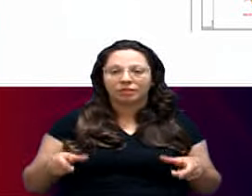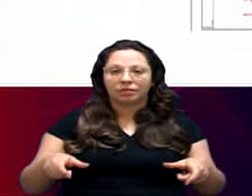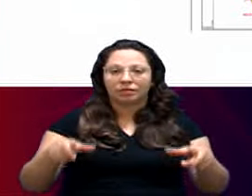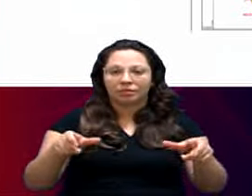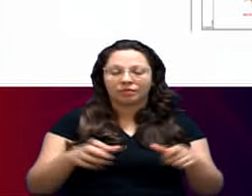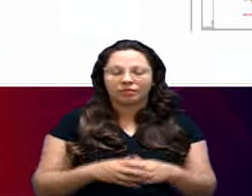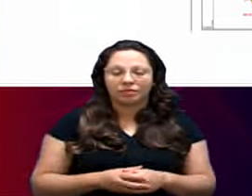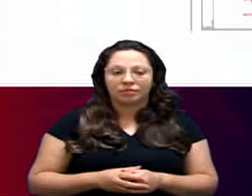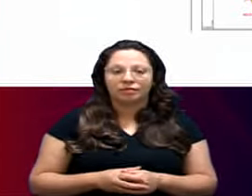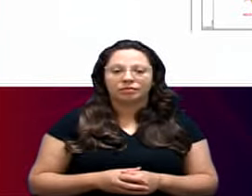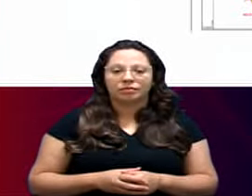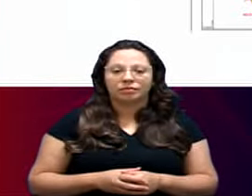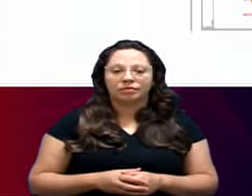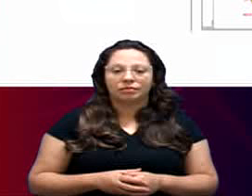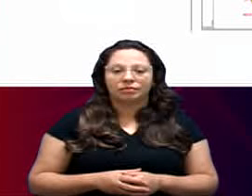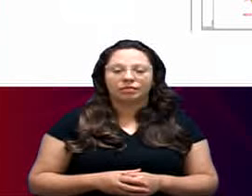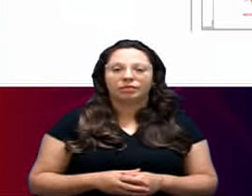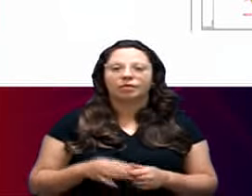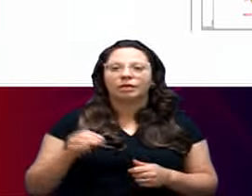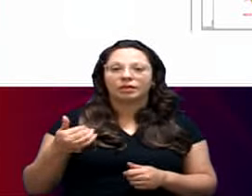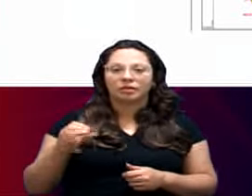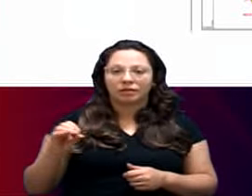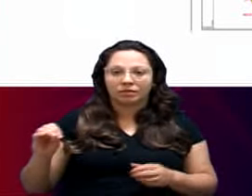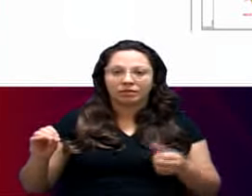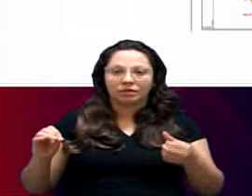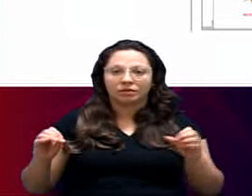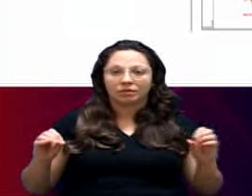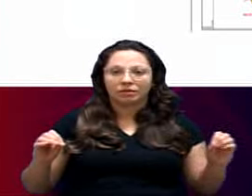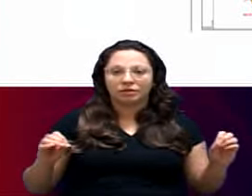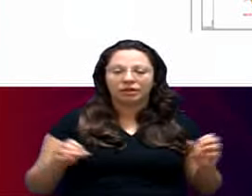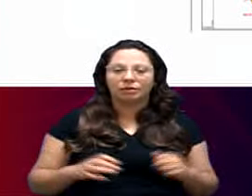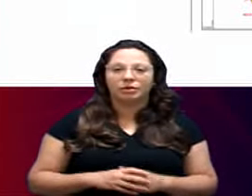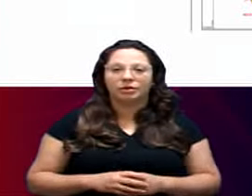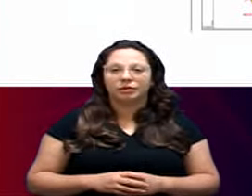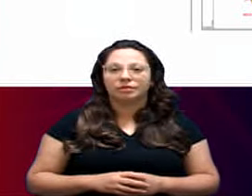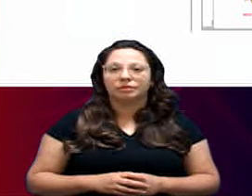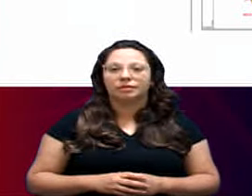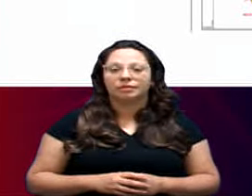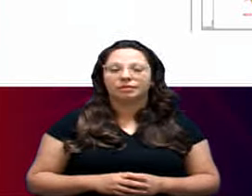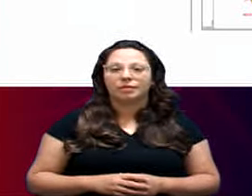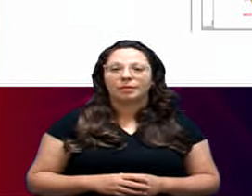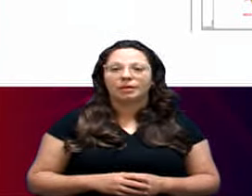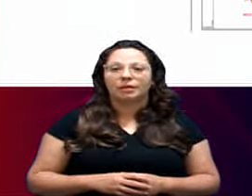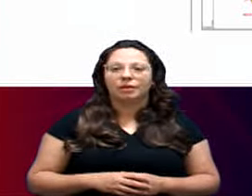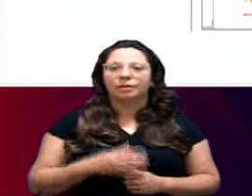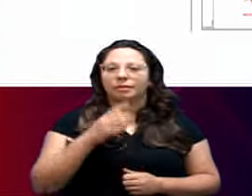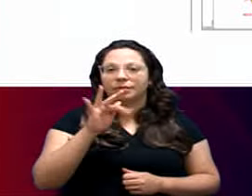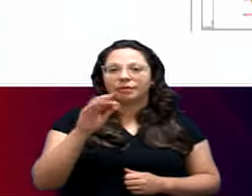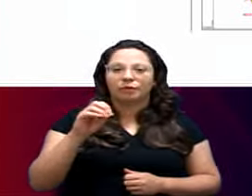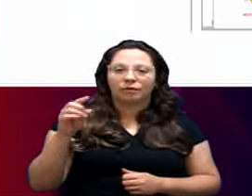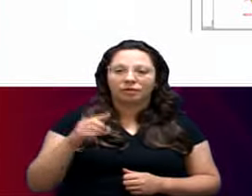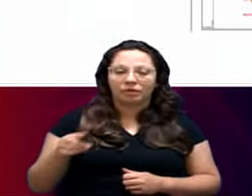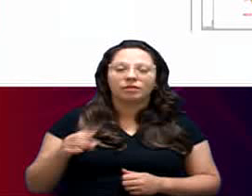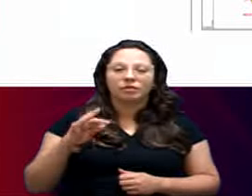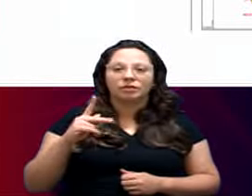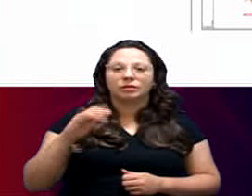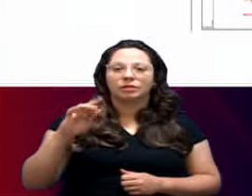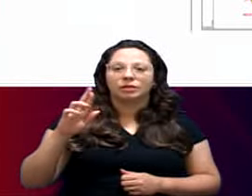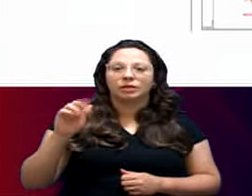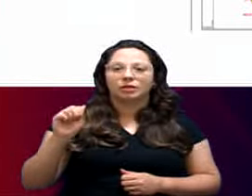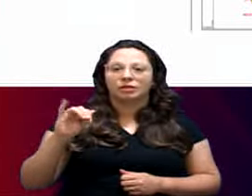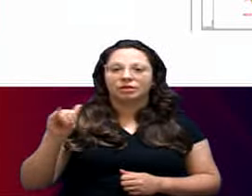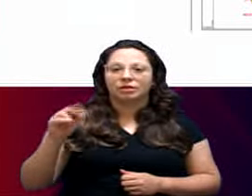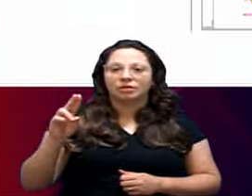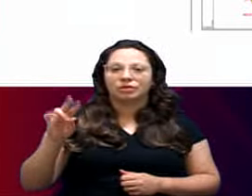Foz do Piraju 100 m de cada lado e a partir da Foz do Piraju 200 m de cada lado o rio